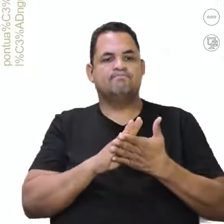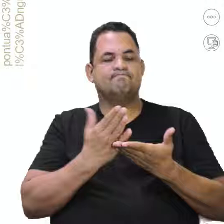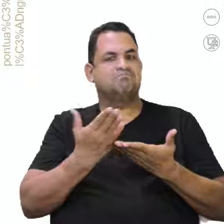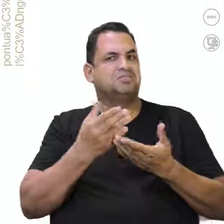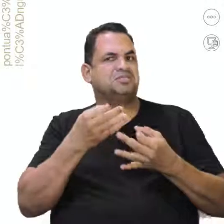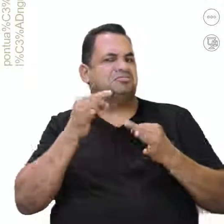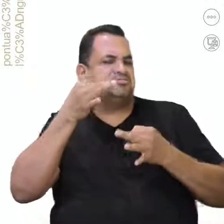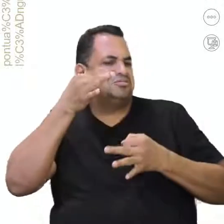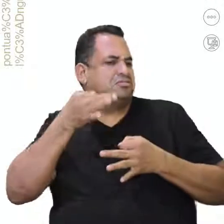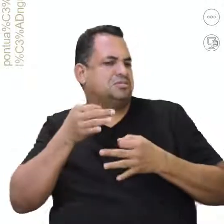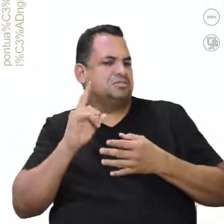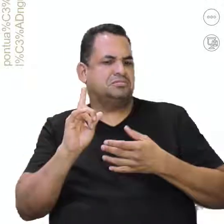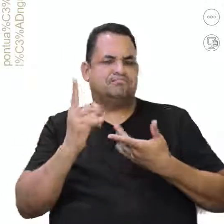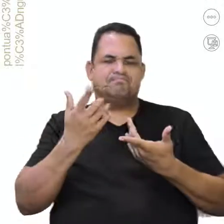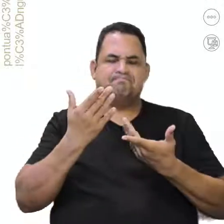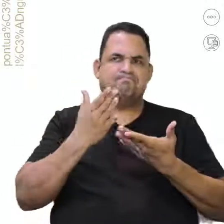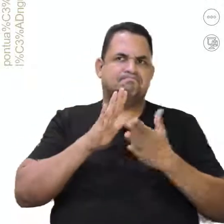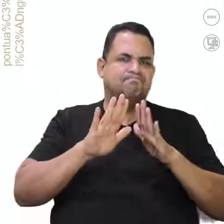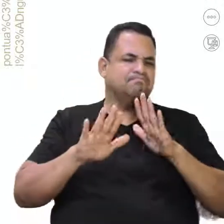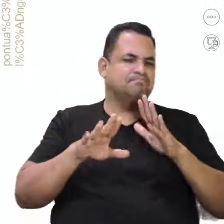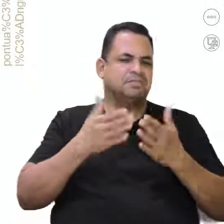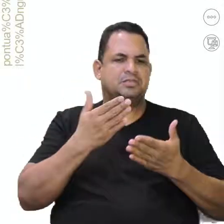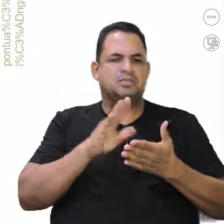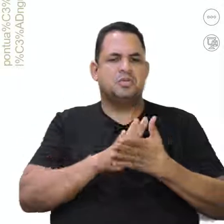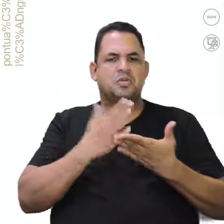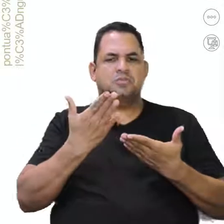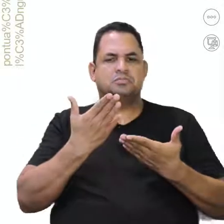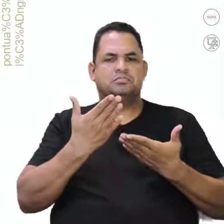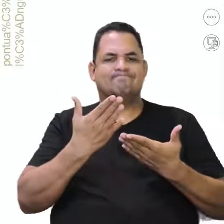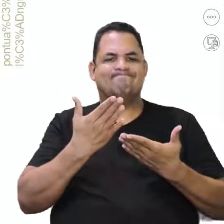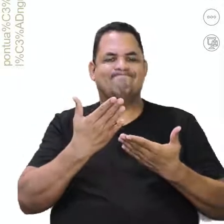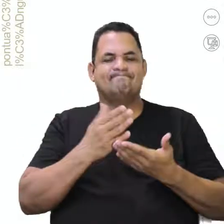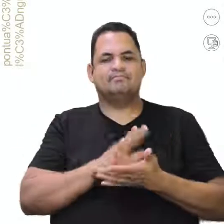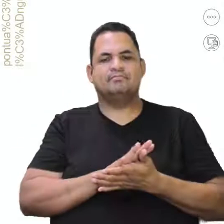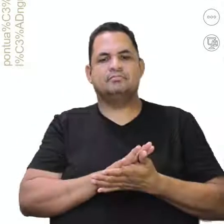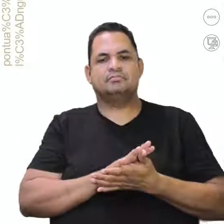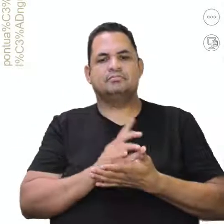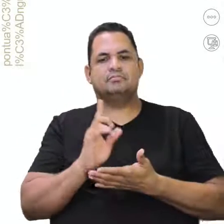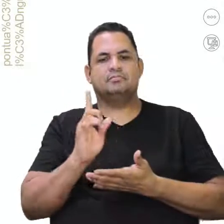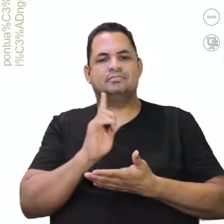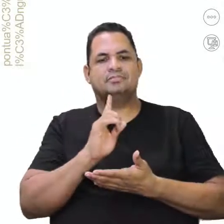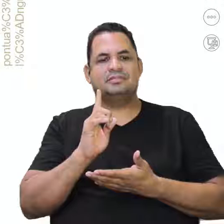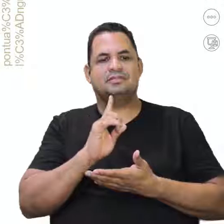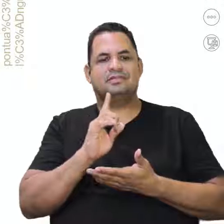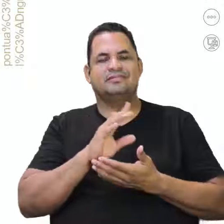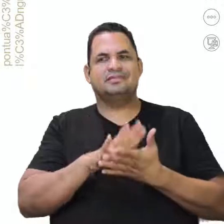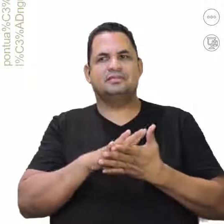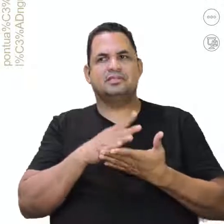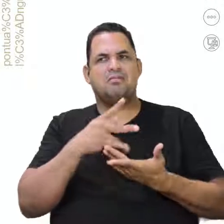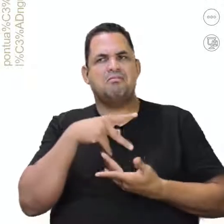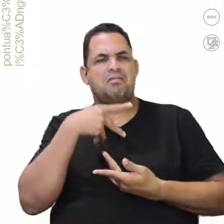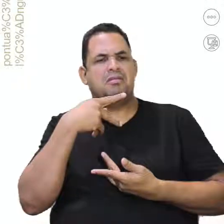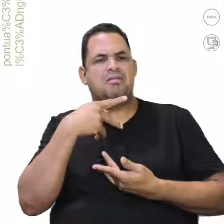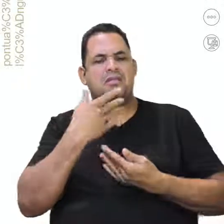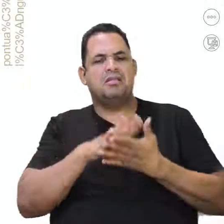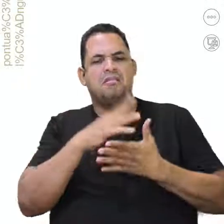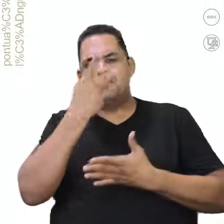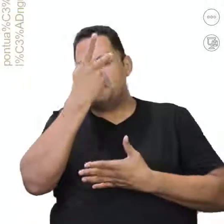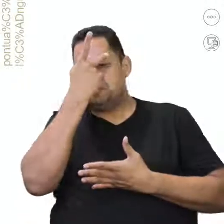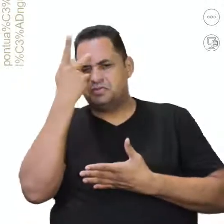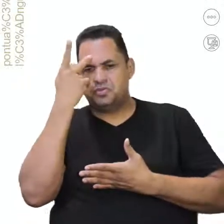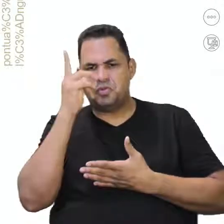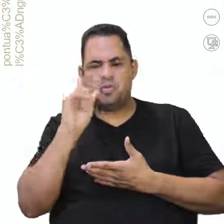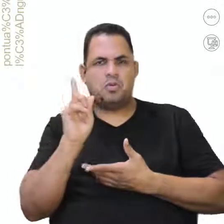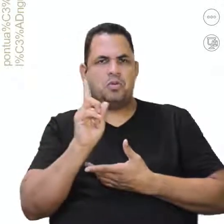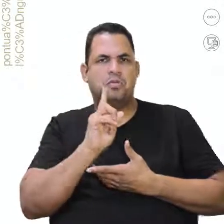maneira imprecisa, vaga ou indeterminada. Ou seja, não fazem referência a